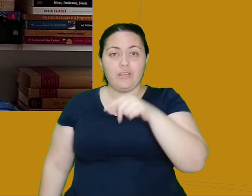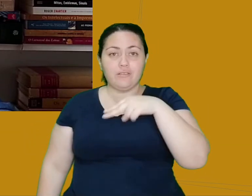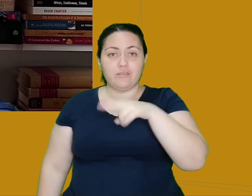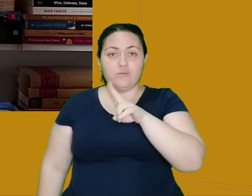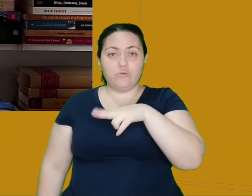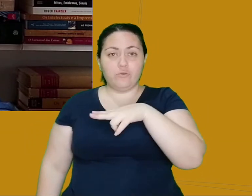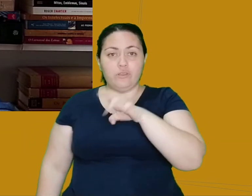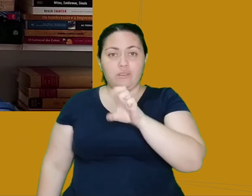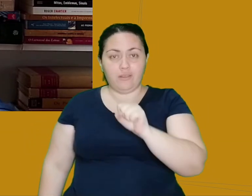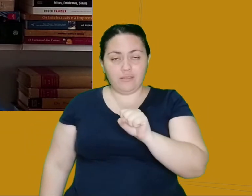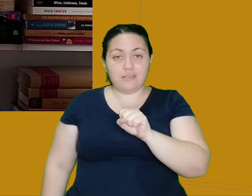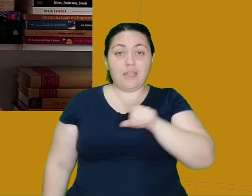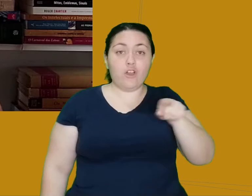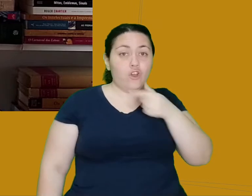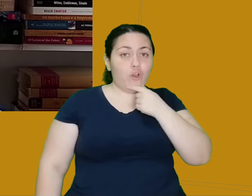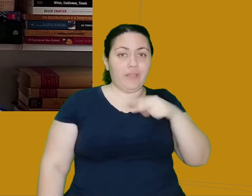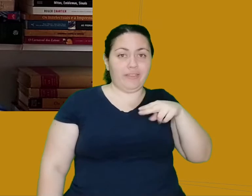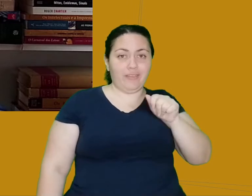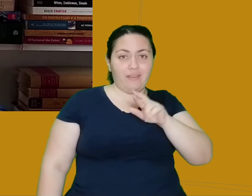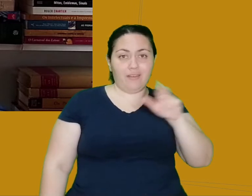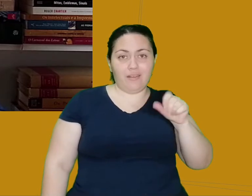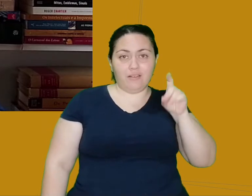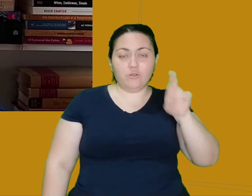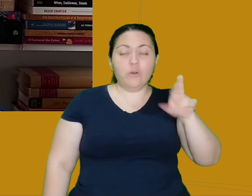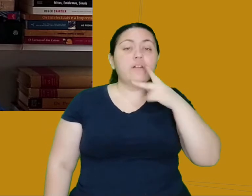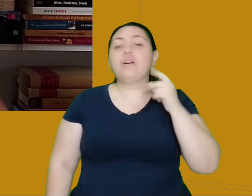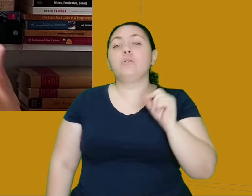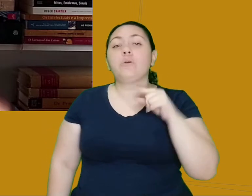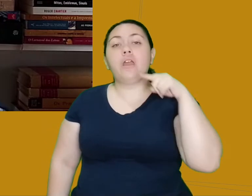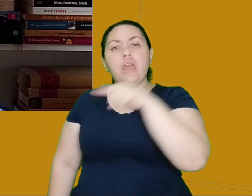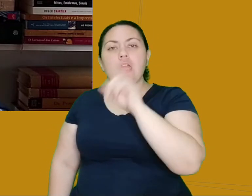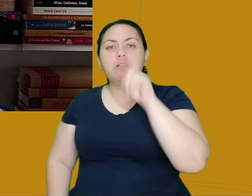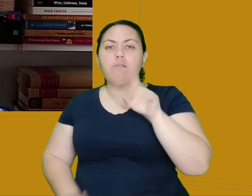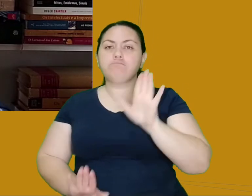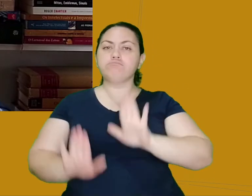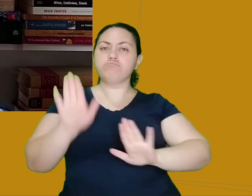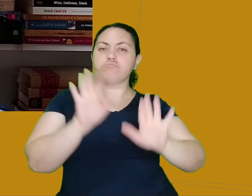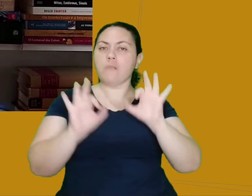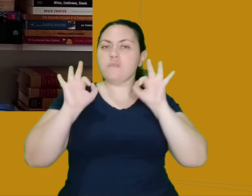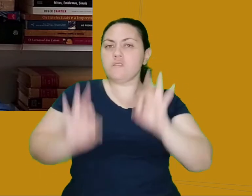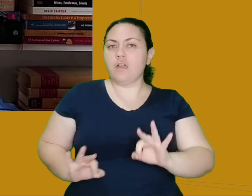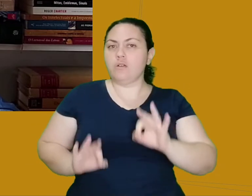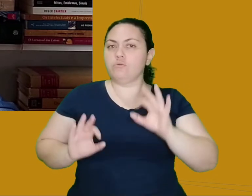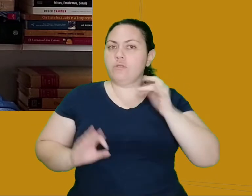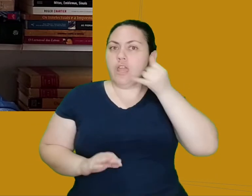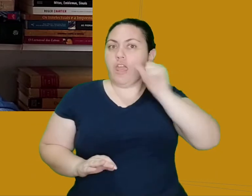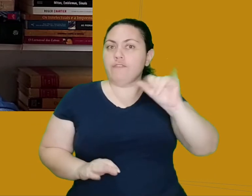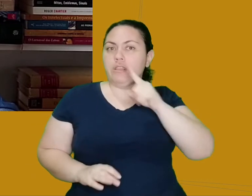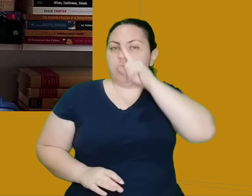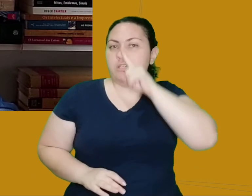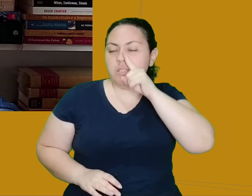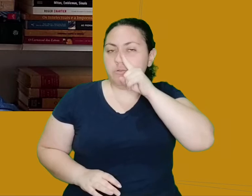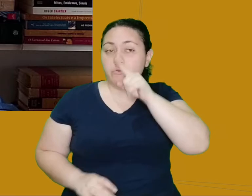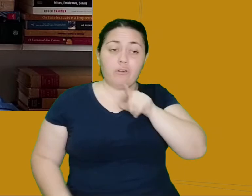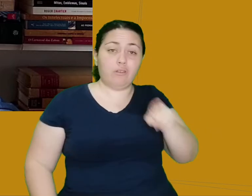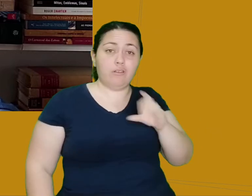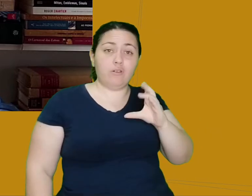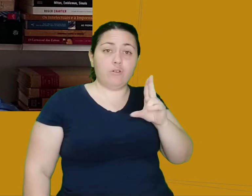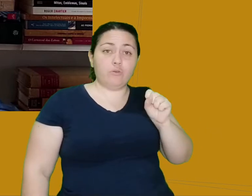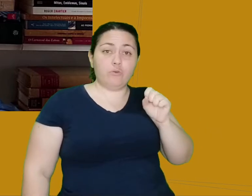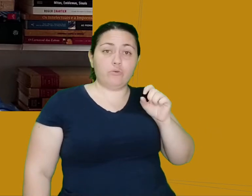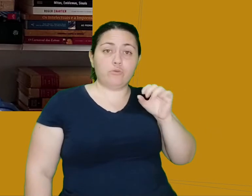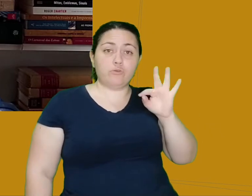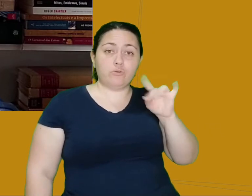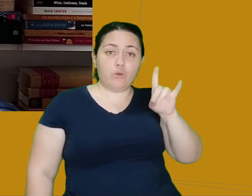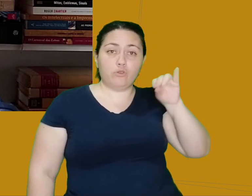caracterizado pelo narrador como alguém precavido, que não se envolveria em negócios arriscados. Custódio, por sua vez, se